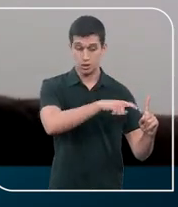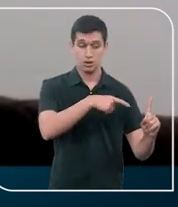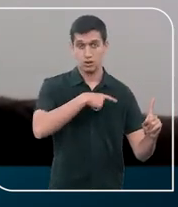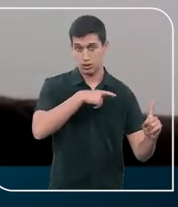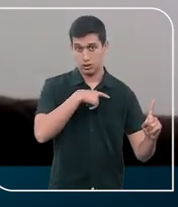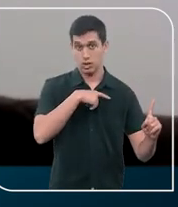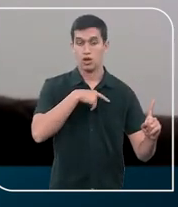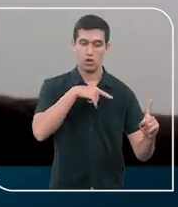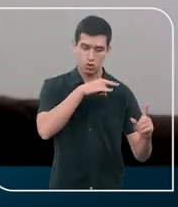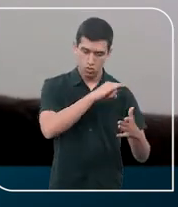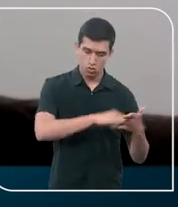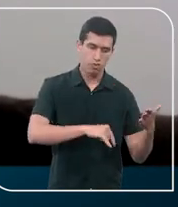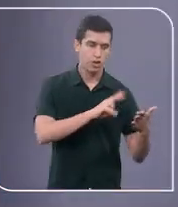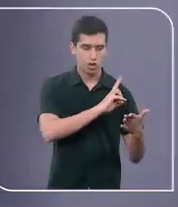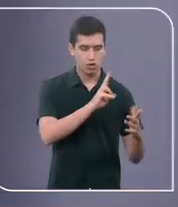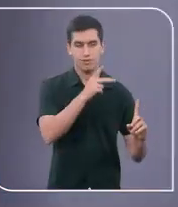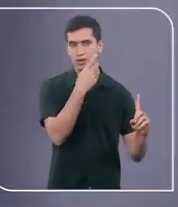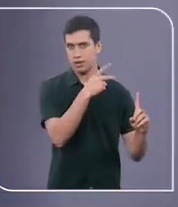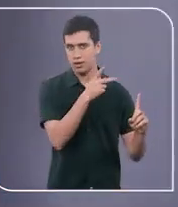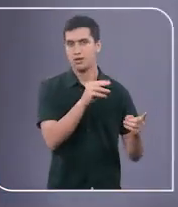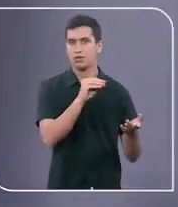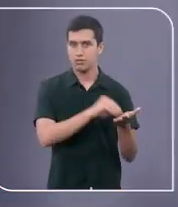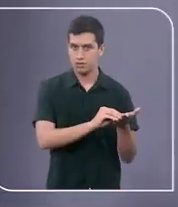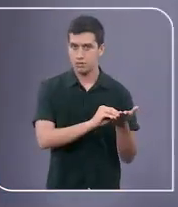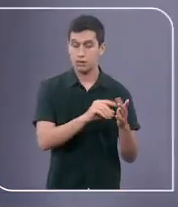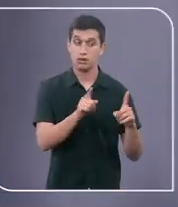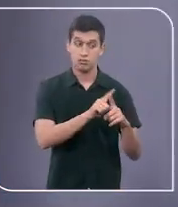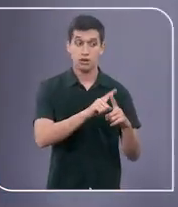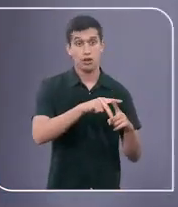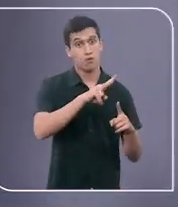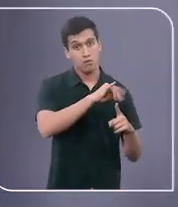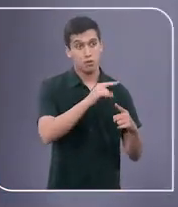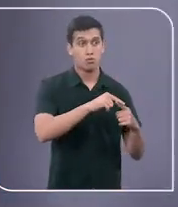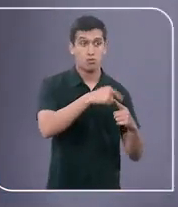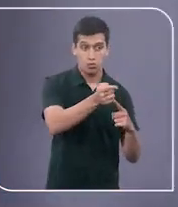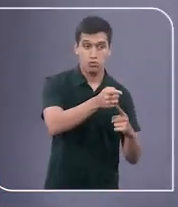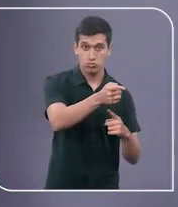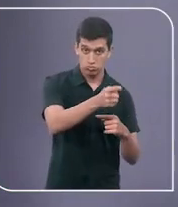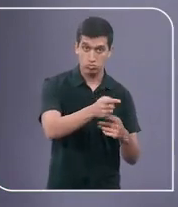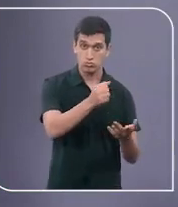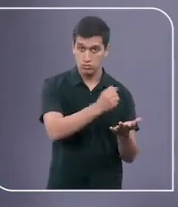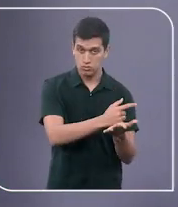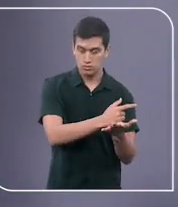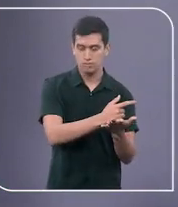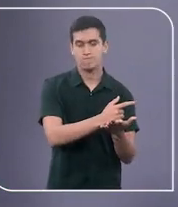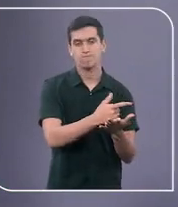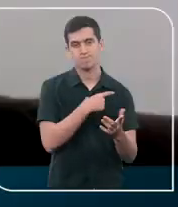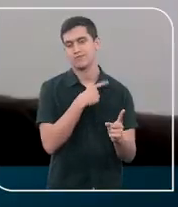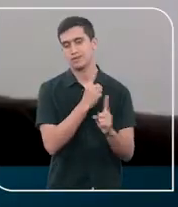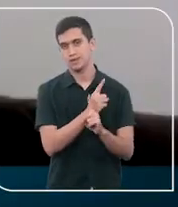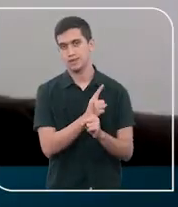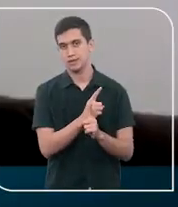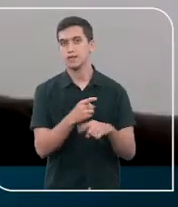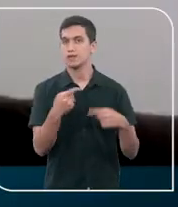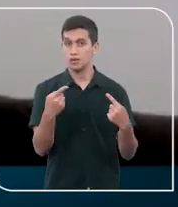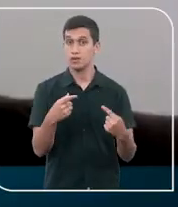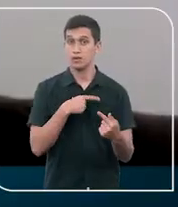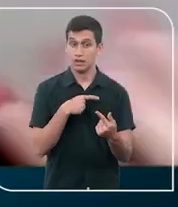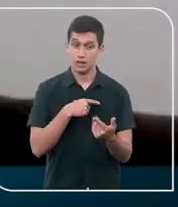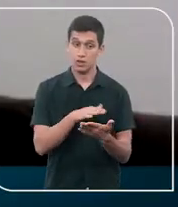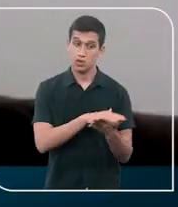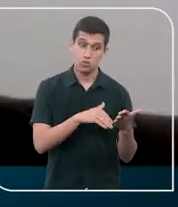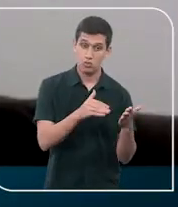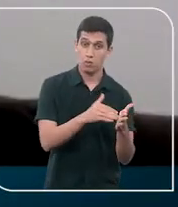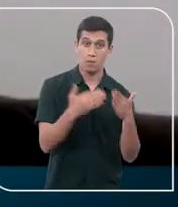do imóvel e, por outro lado, o compromissário comprador, o promitente comprador. Então, a gente acaba tendo, nesses casos específicos